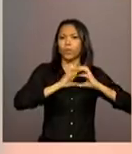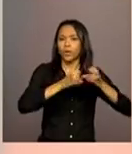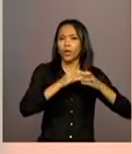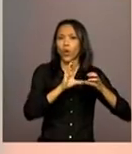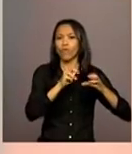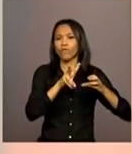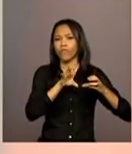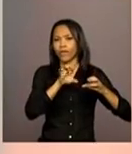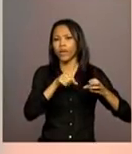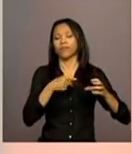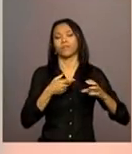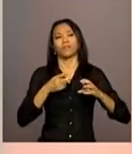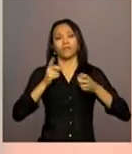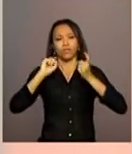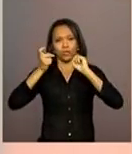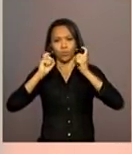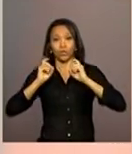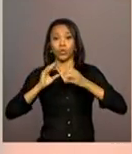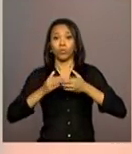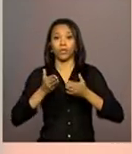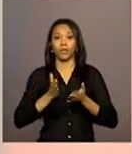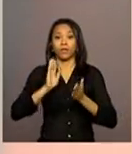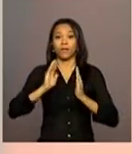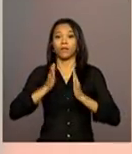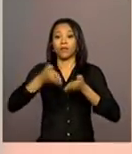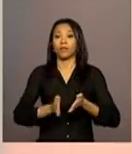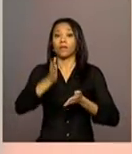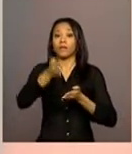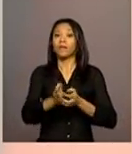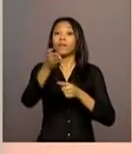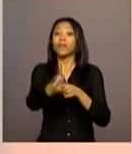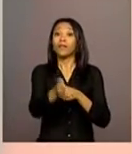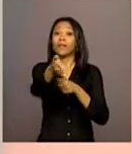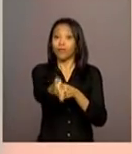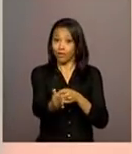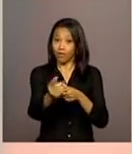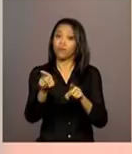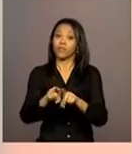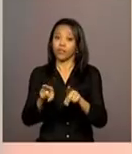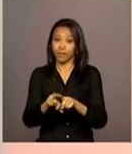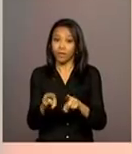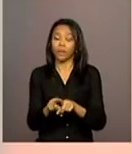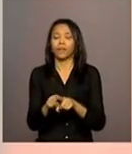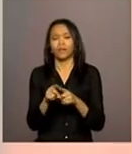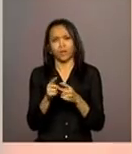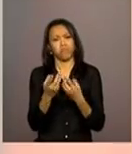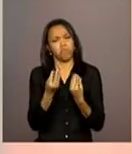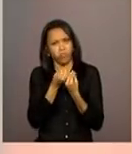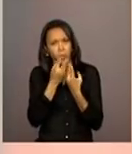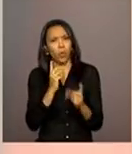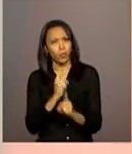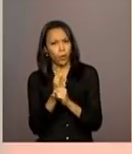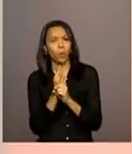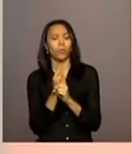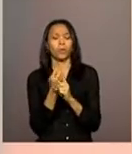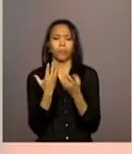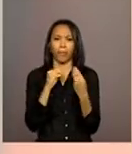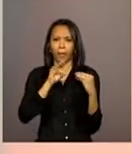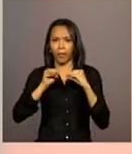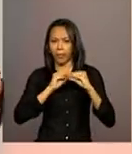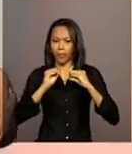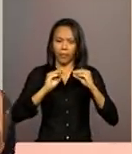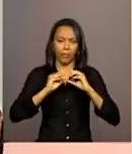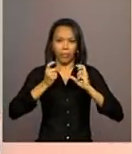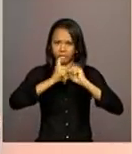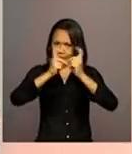lancha né com a com a proteção básica dos Estados trouxemos e tivemos encontro muito profico né com debates bastante